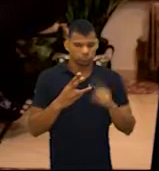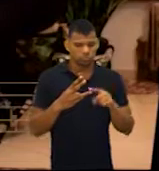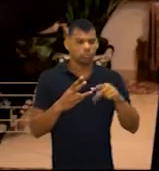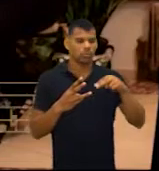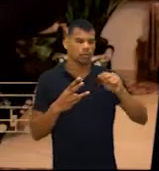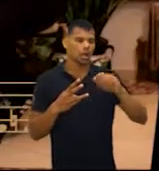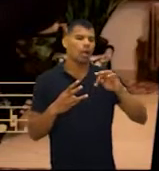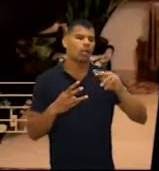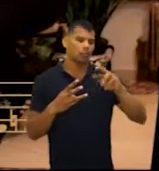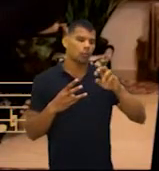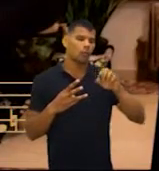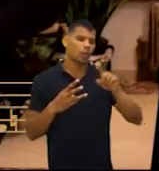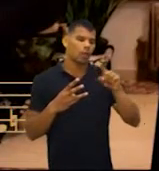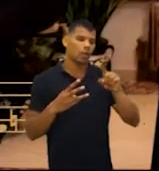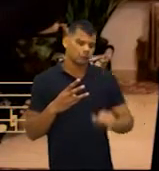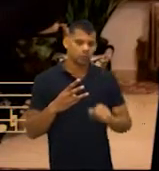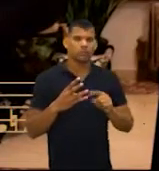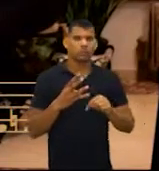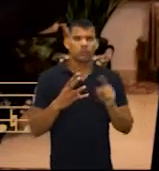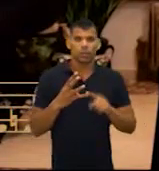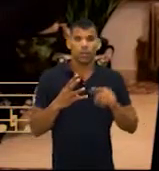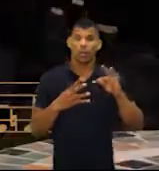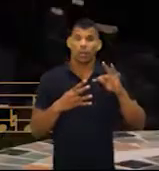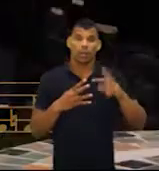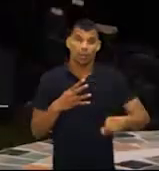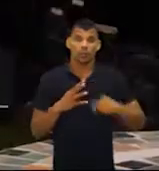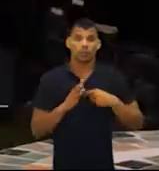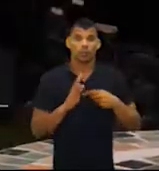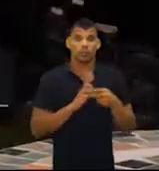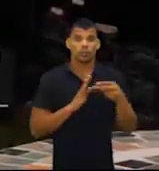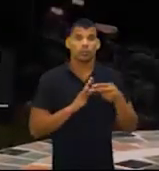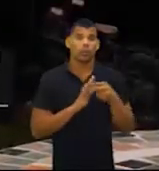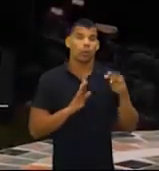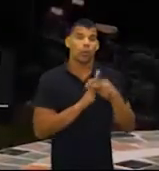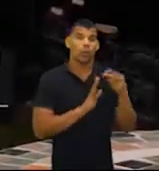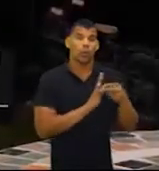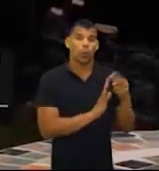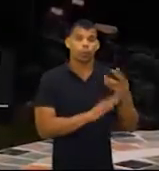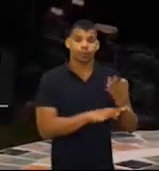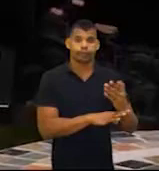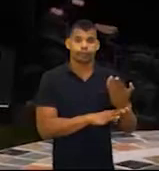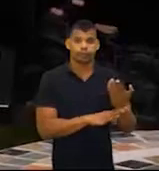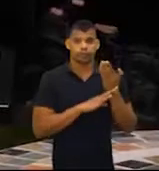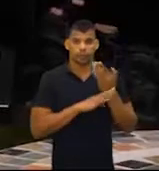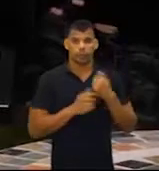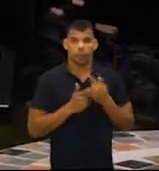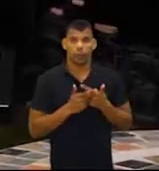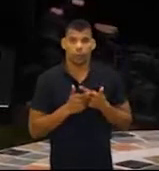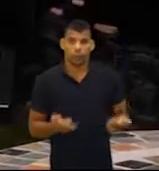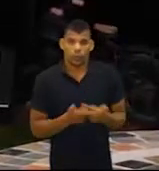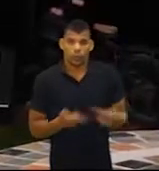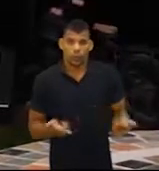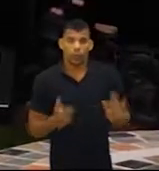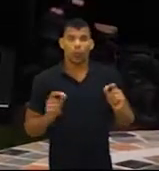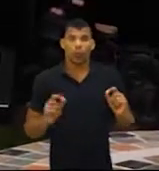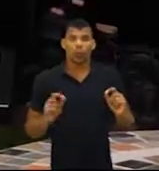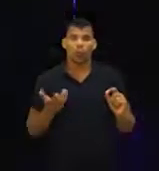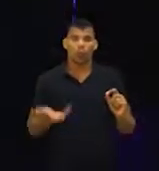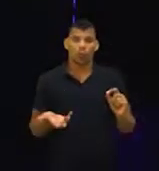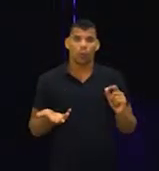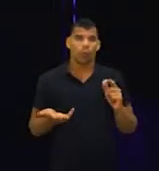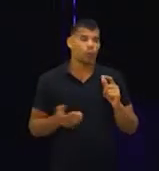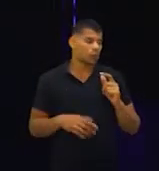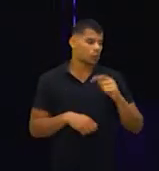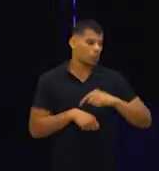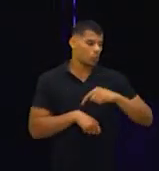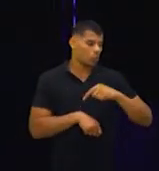compositora Isolda, que me encaminhou, e Paulo Sdan também, que me encaminhou, Sérgio Natureza,